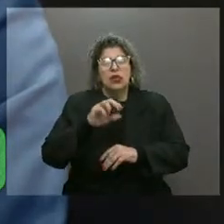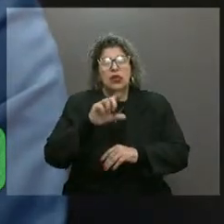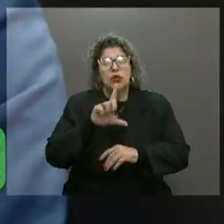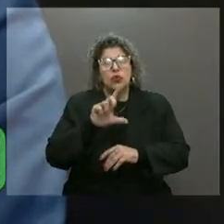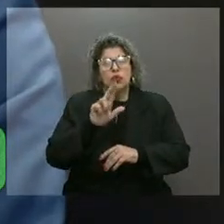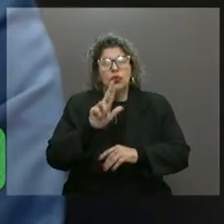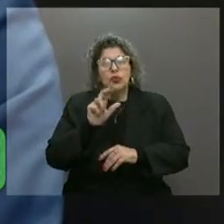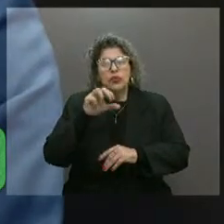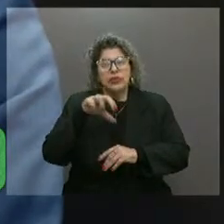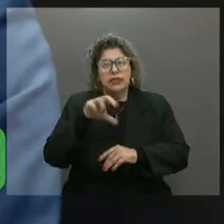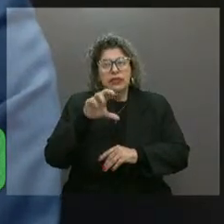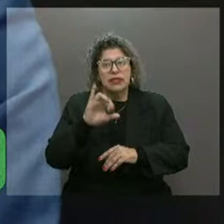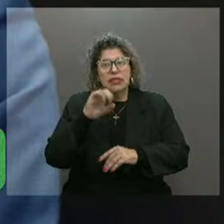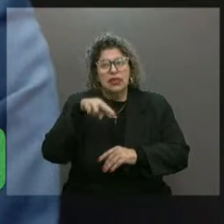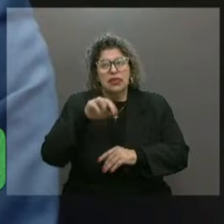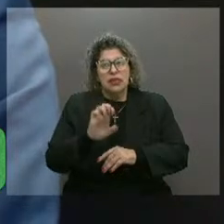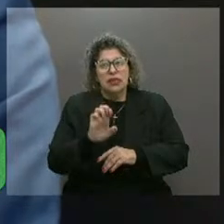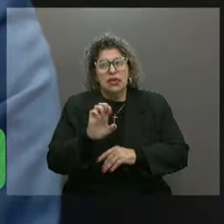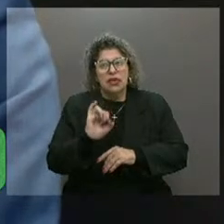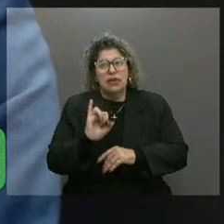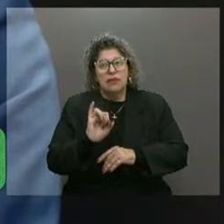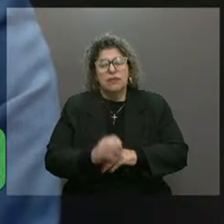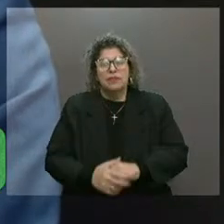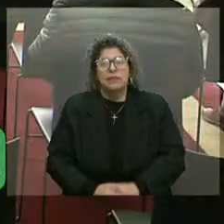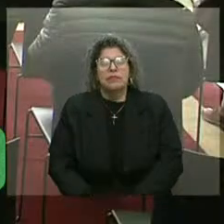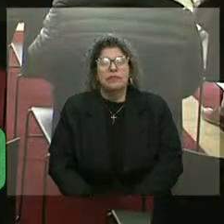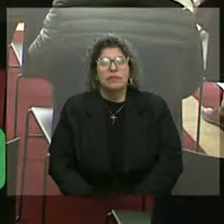também registrar uma fala em nome dos hospitais.